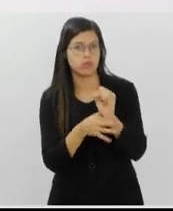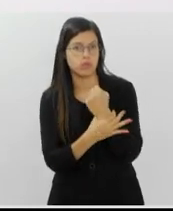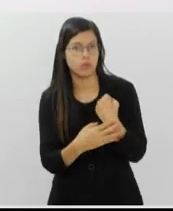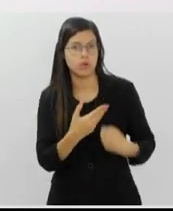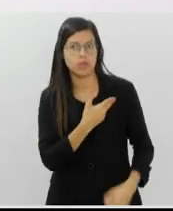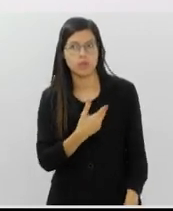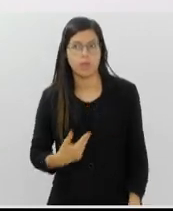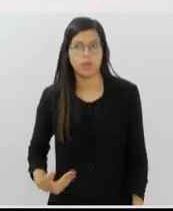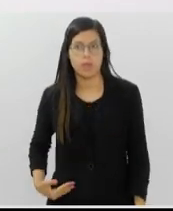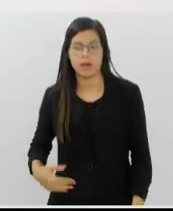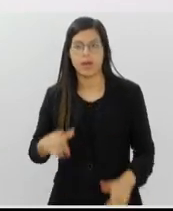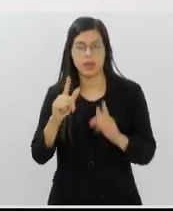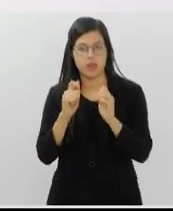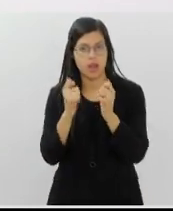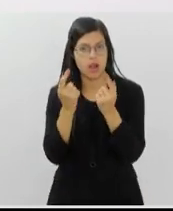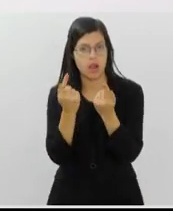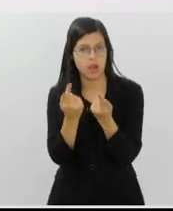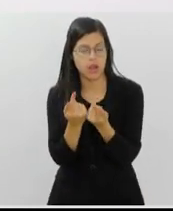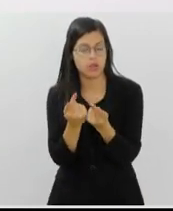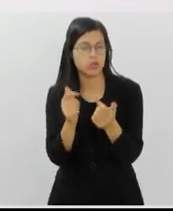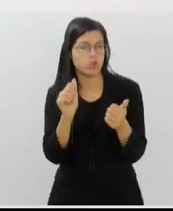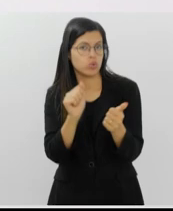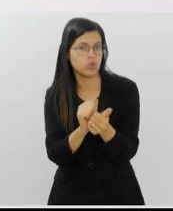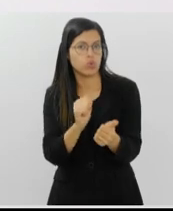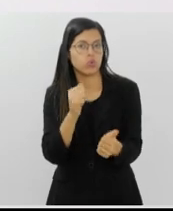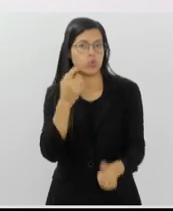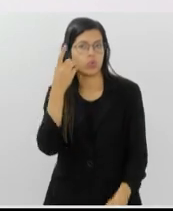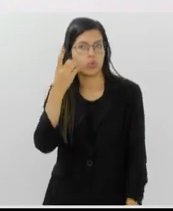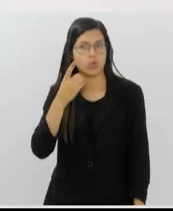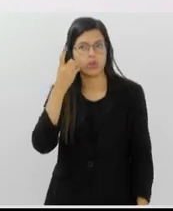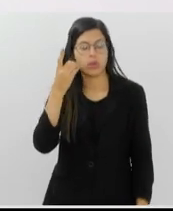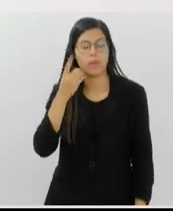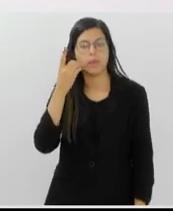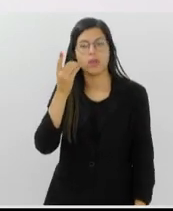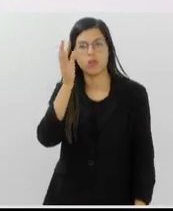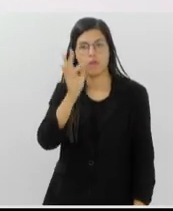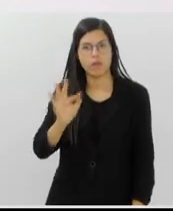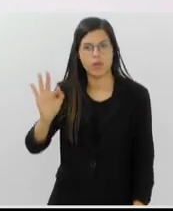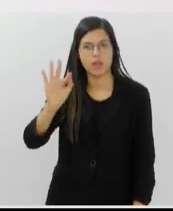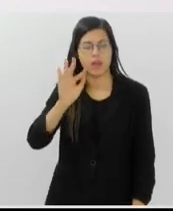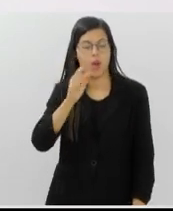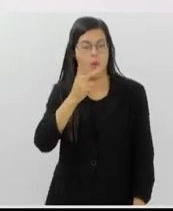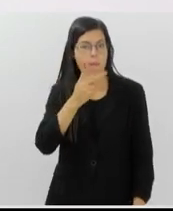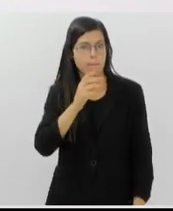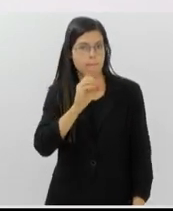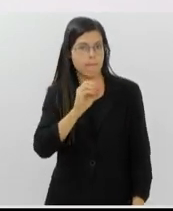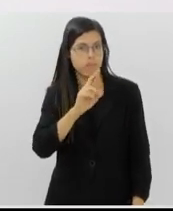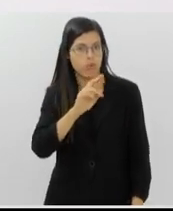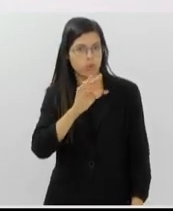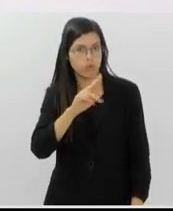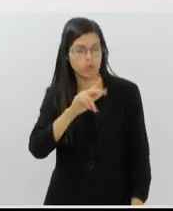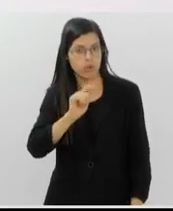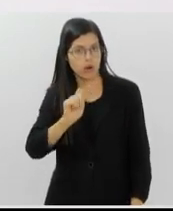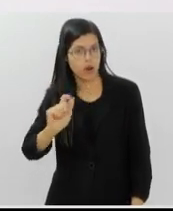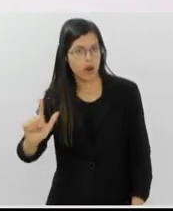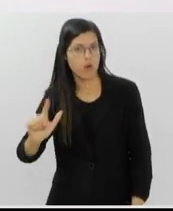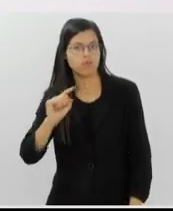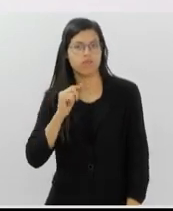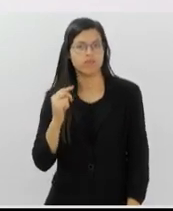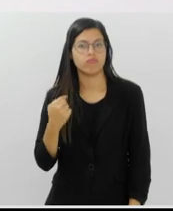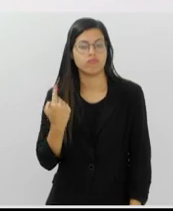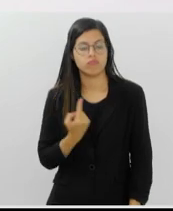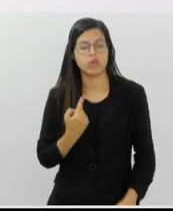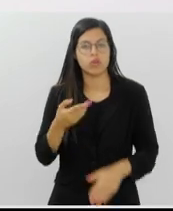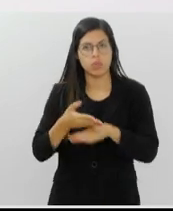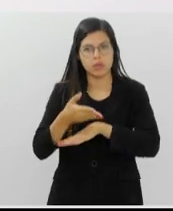Alerj, com o deputado federal Sargento Portugal, que nós possamos participar também desse